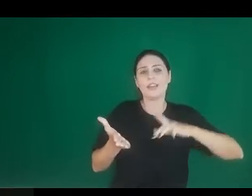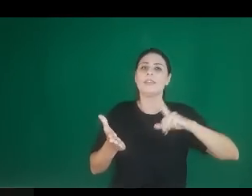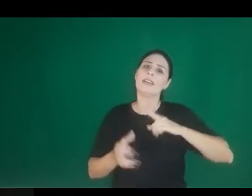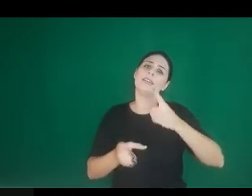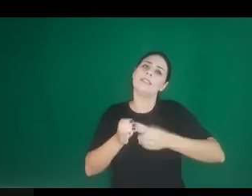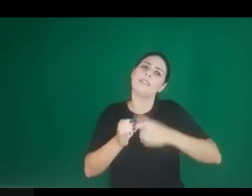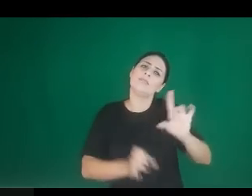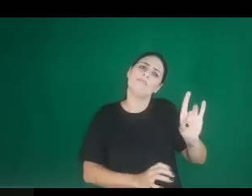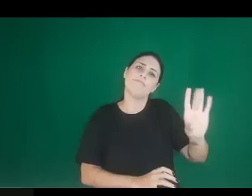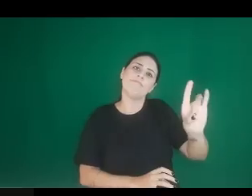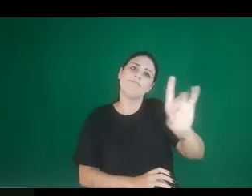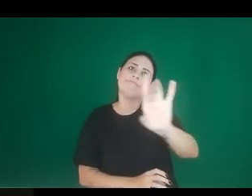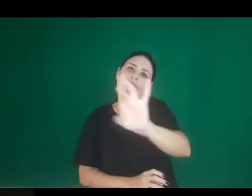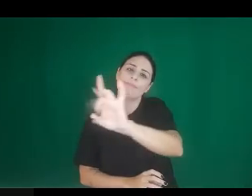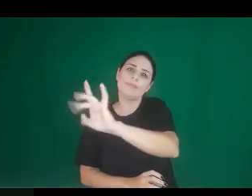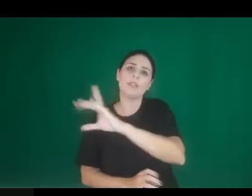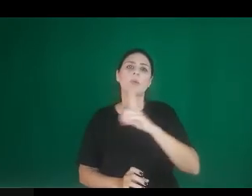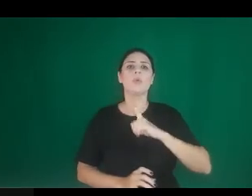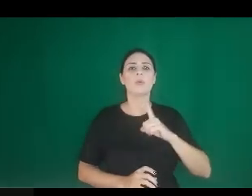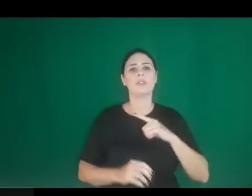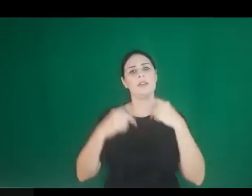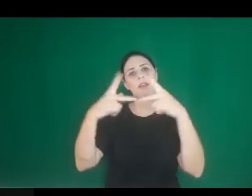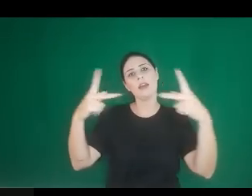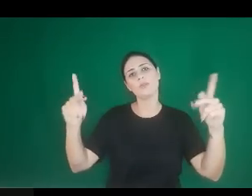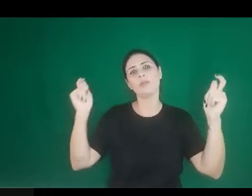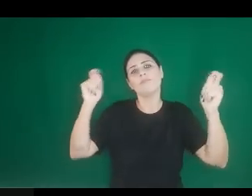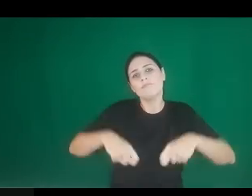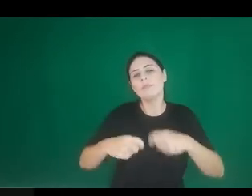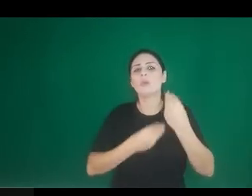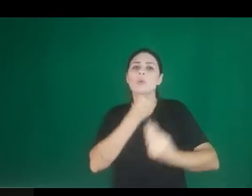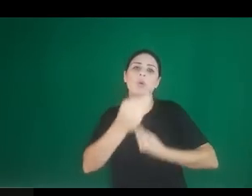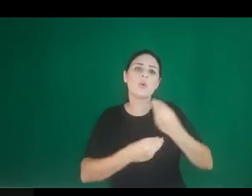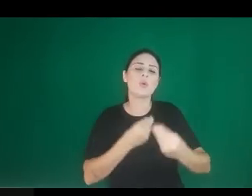metodológico, cada município tem a sua